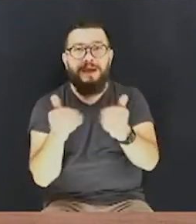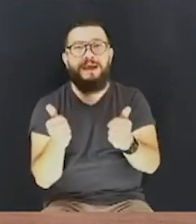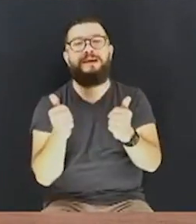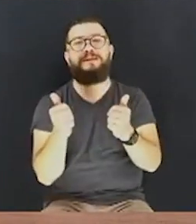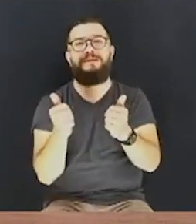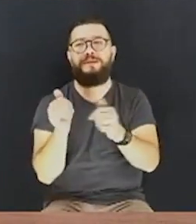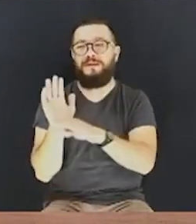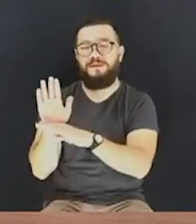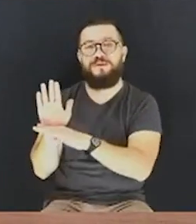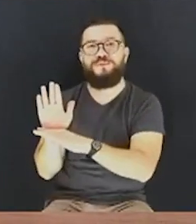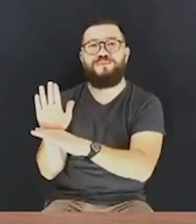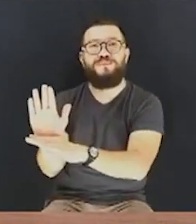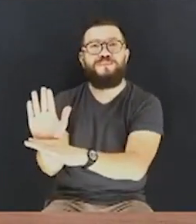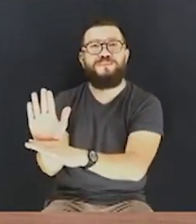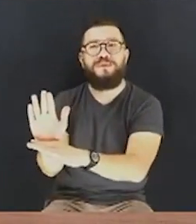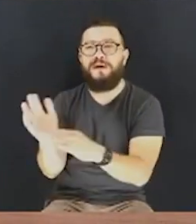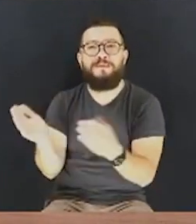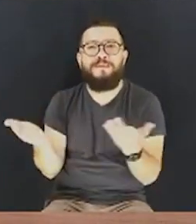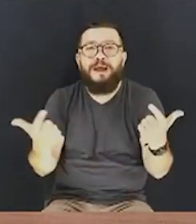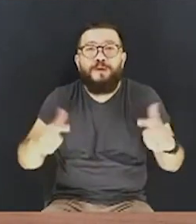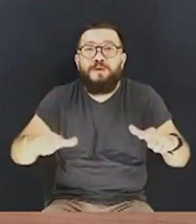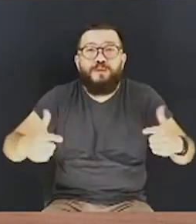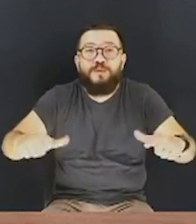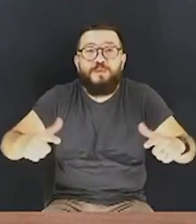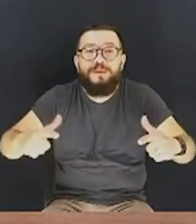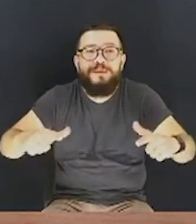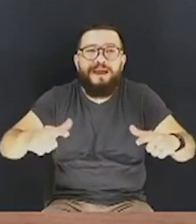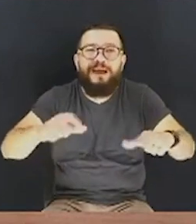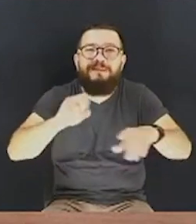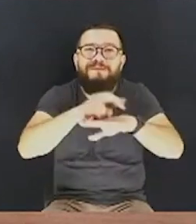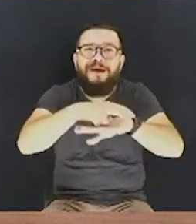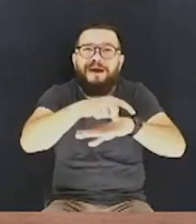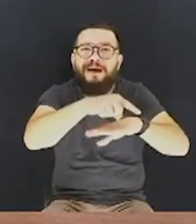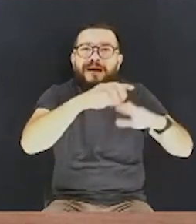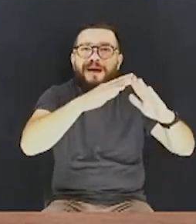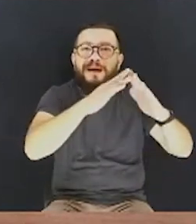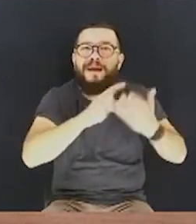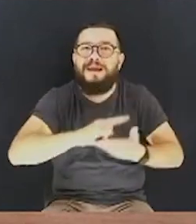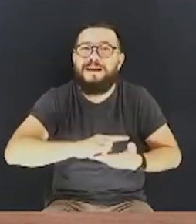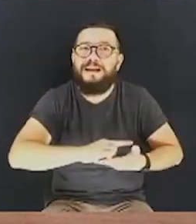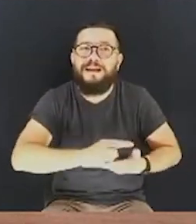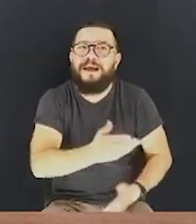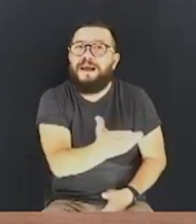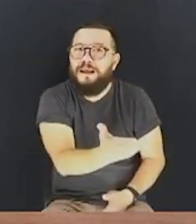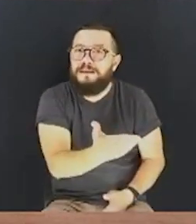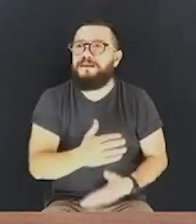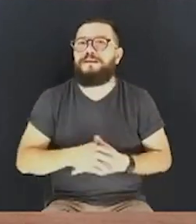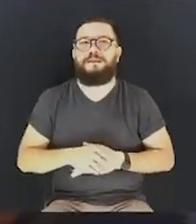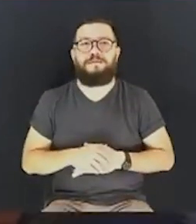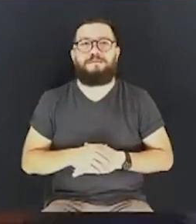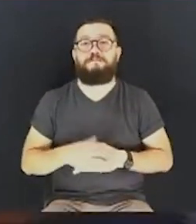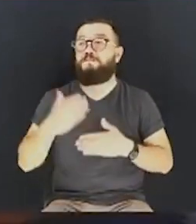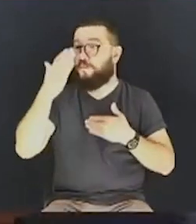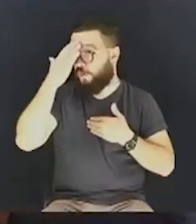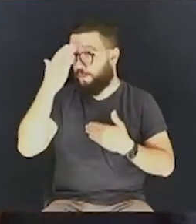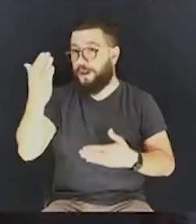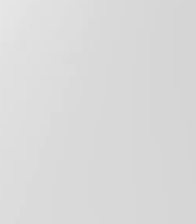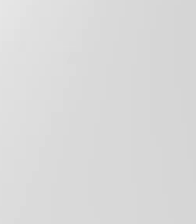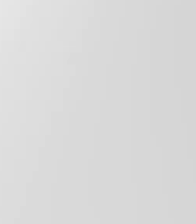ter uma vaga para poder deixar seus filhos nas creches. Então, seria isso, senhor presidente. Obrigado pela palavra.